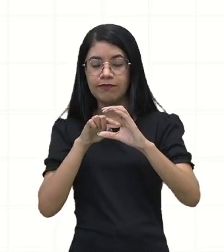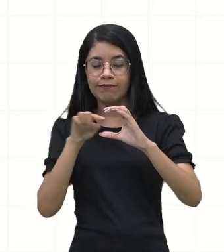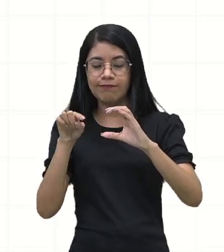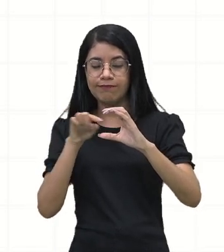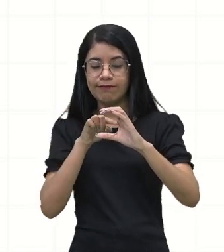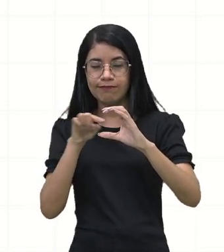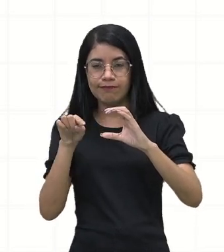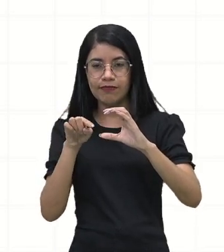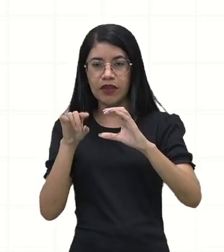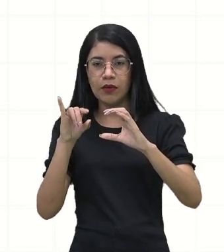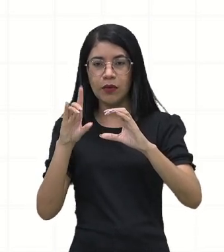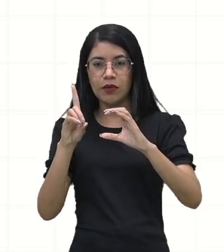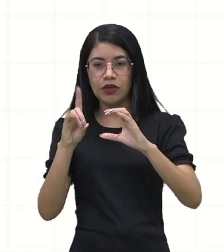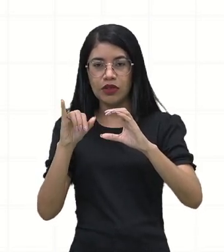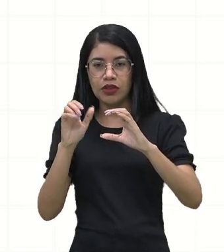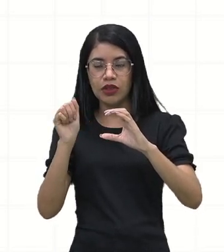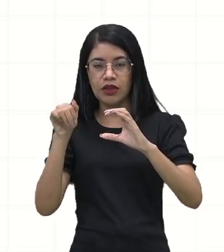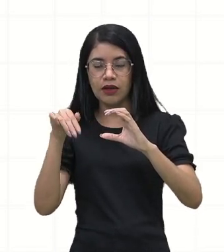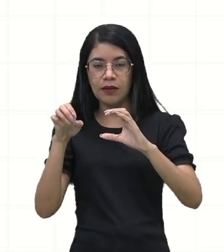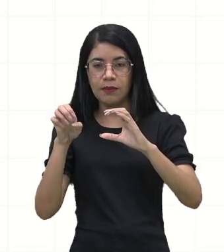diâmetro.